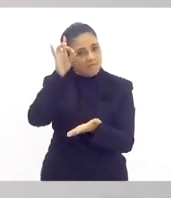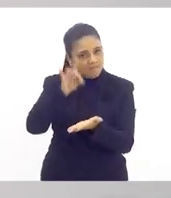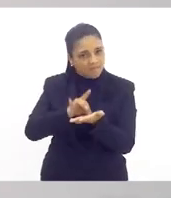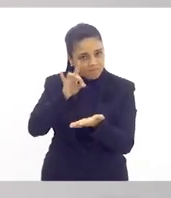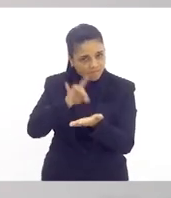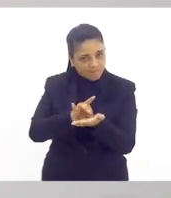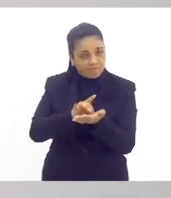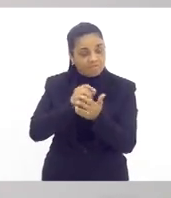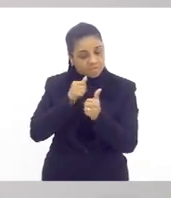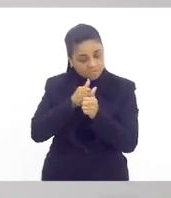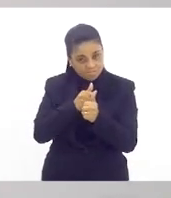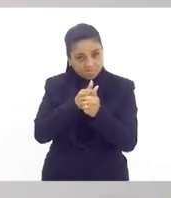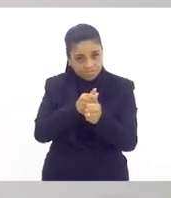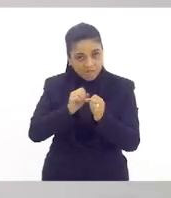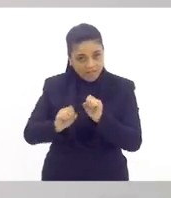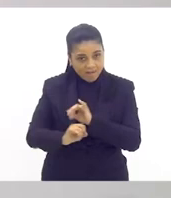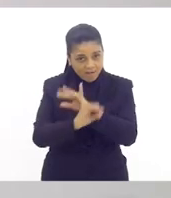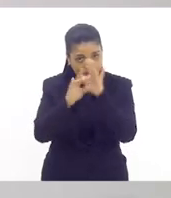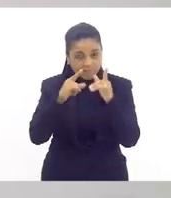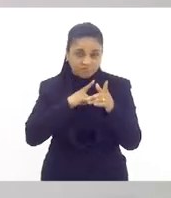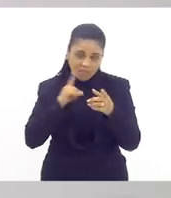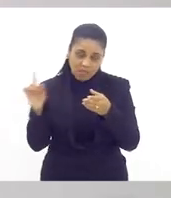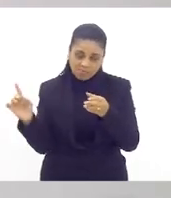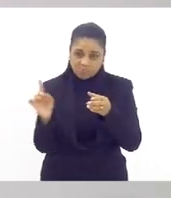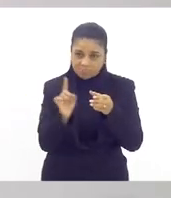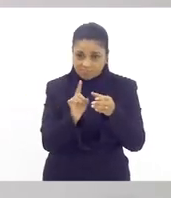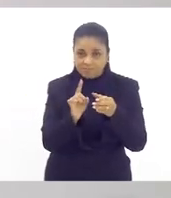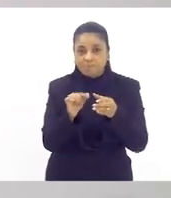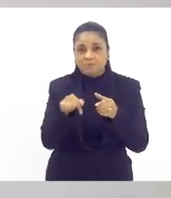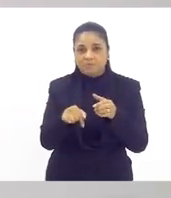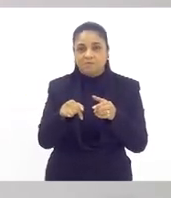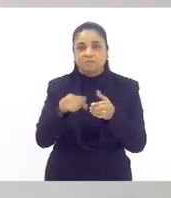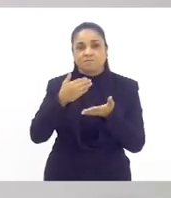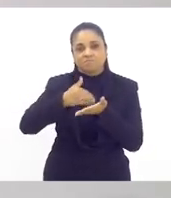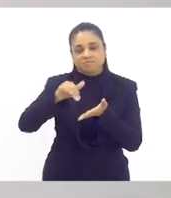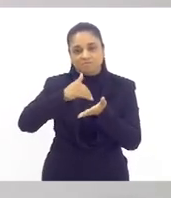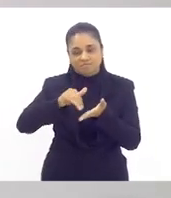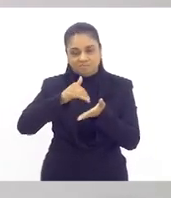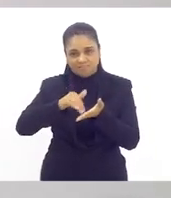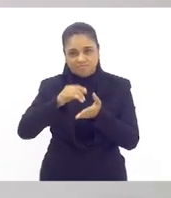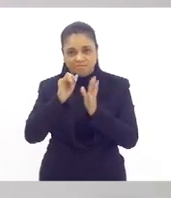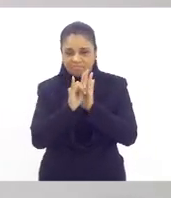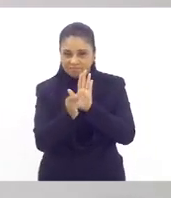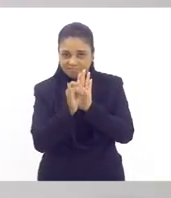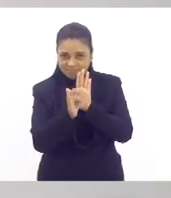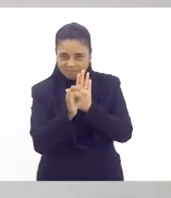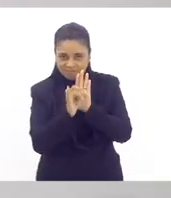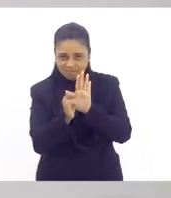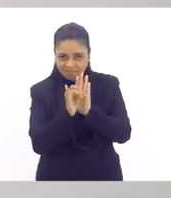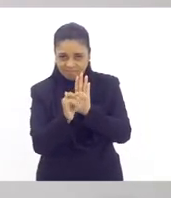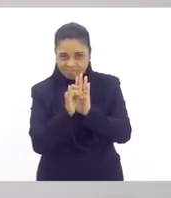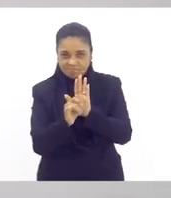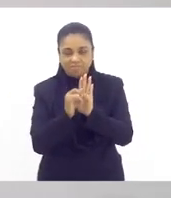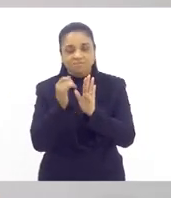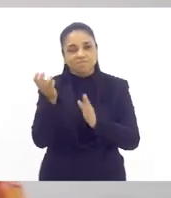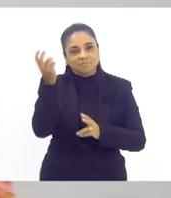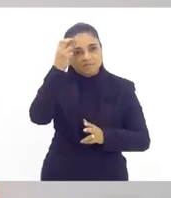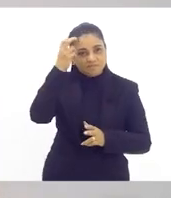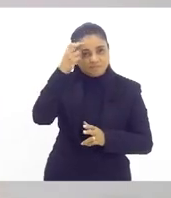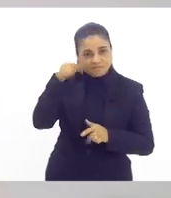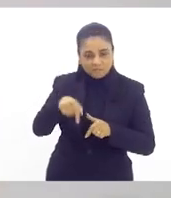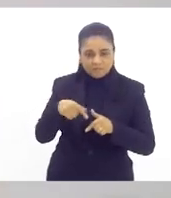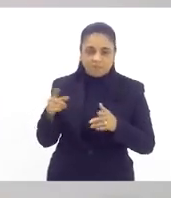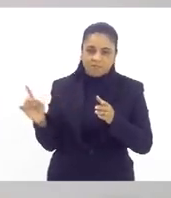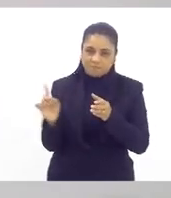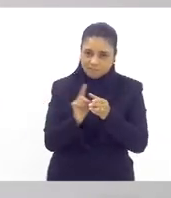vem perseguindo isso e tem membros da comissão de editais da Secretaria de Cultura participando aqui desse momento conosco